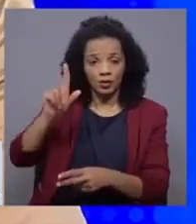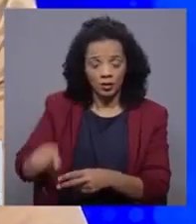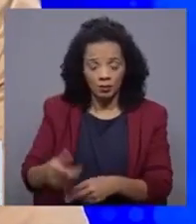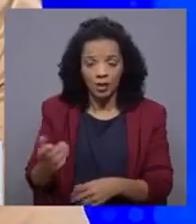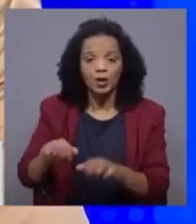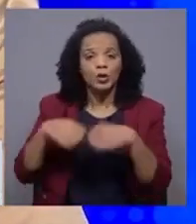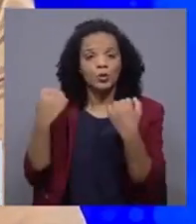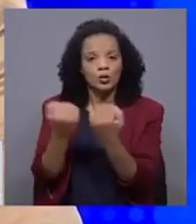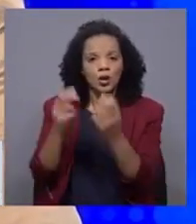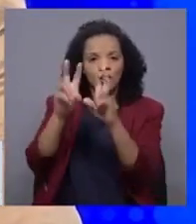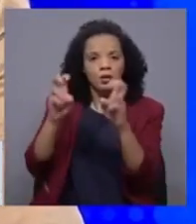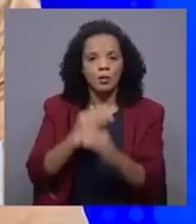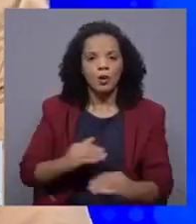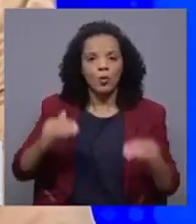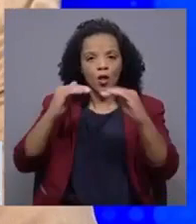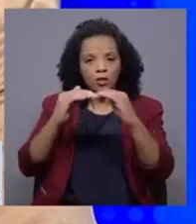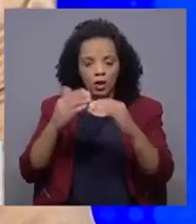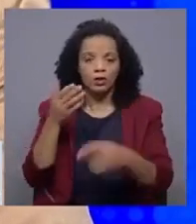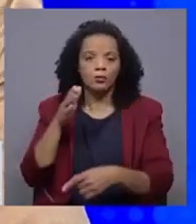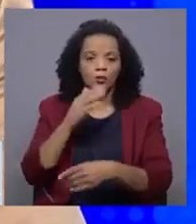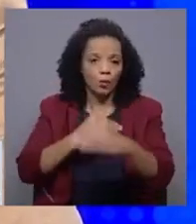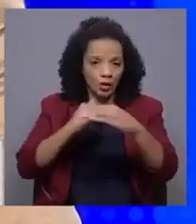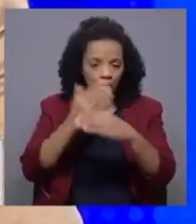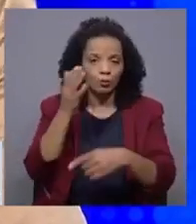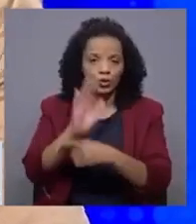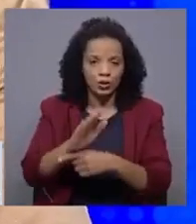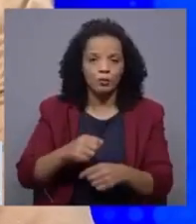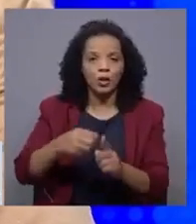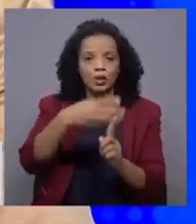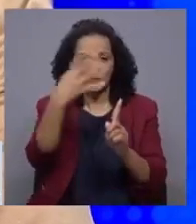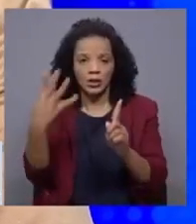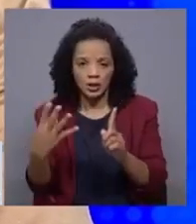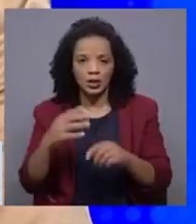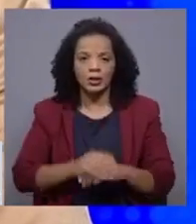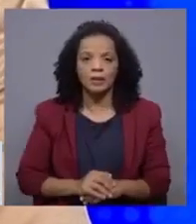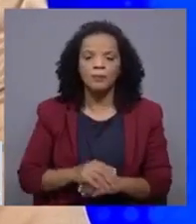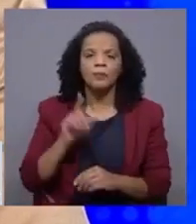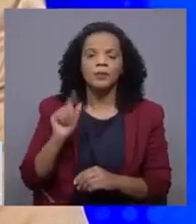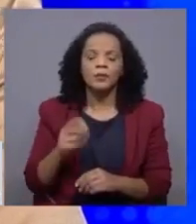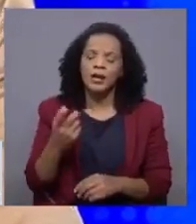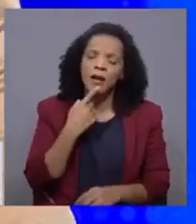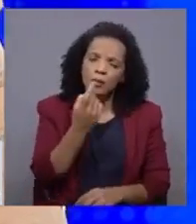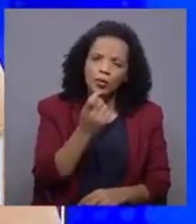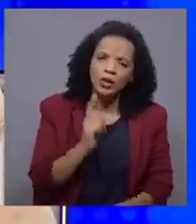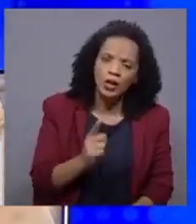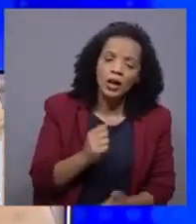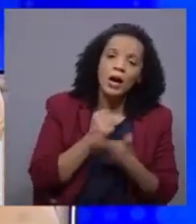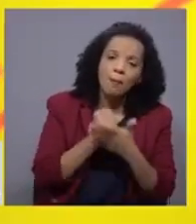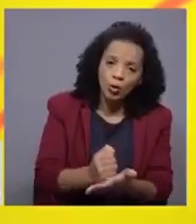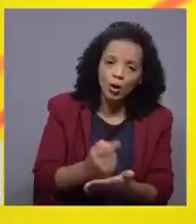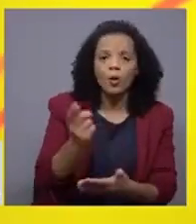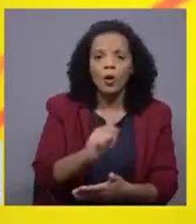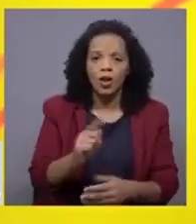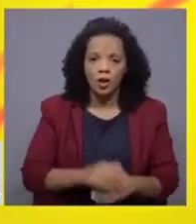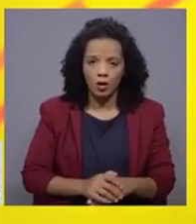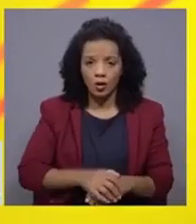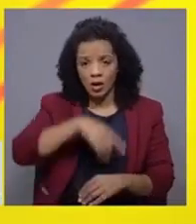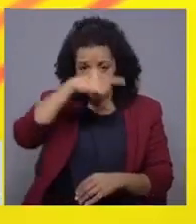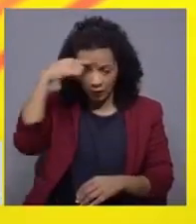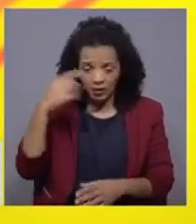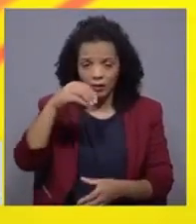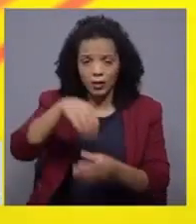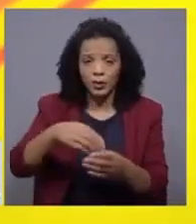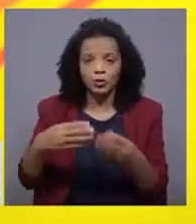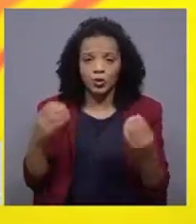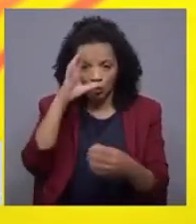de vista social, matérias de igualdade, como as questões LGBTI. A mesma matéria de Mas a pergunta é, apoiaria ou não? Portanto, seria difícil fazer parte